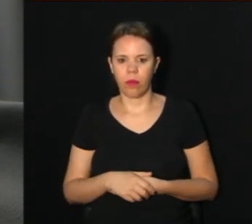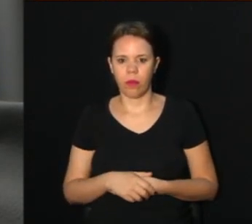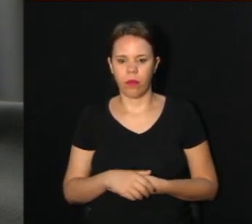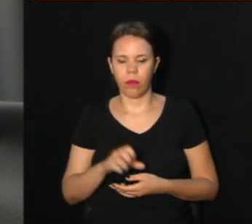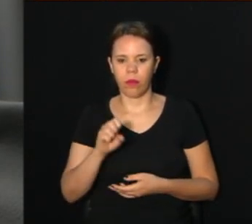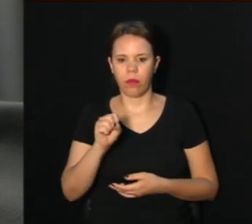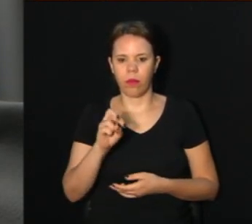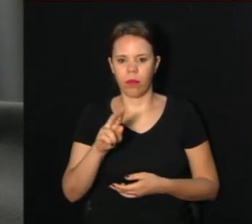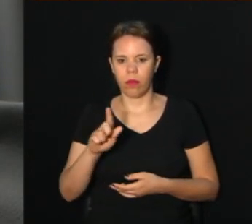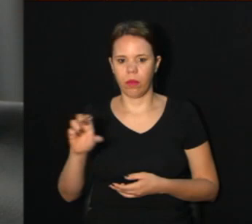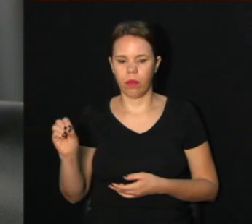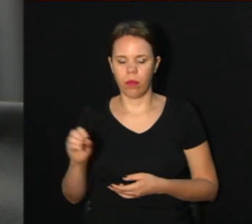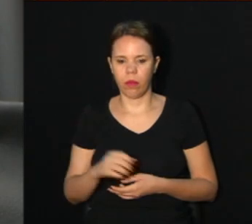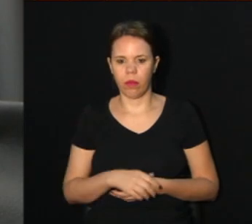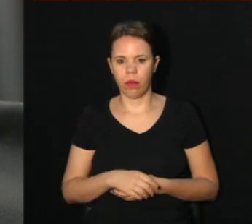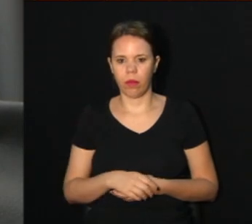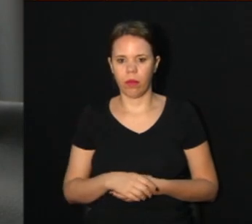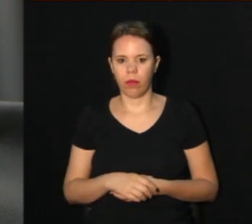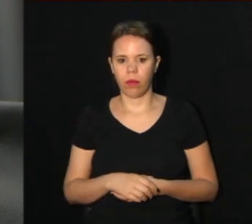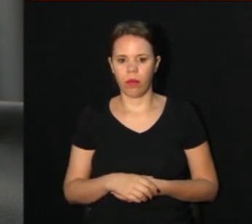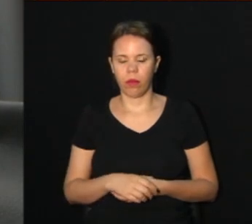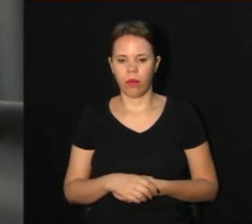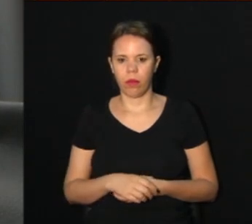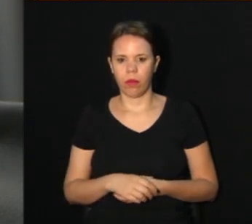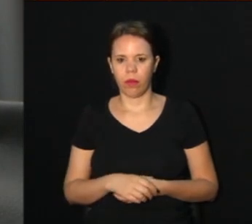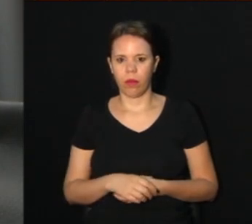Sérgio Gonçalves.